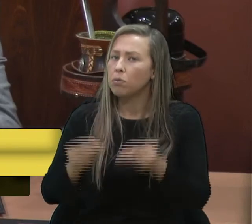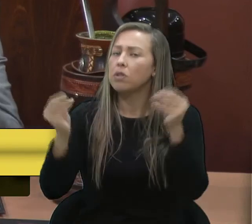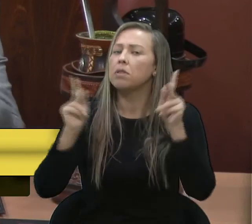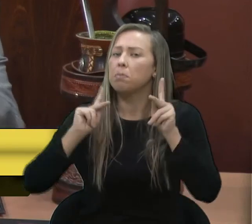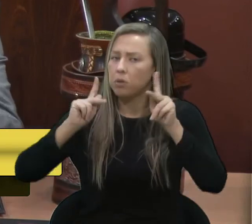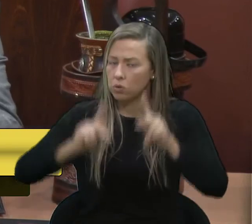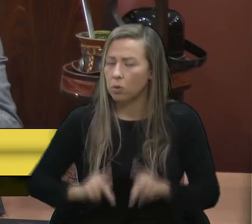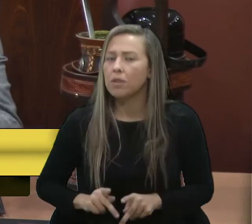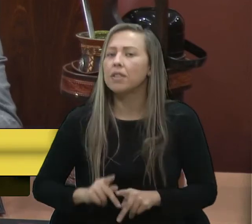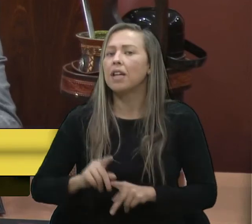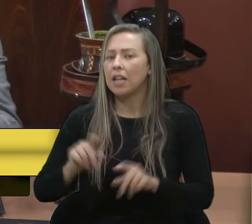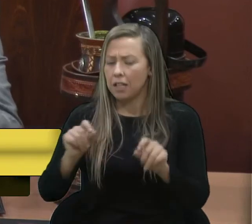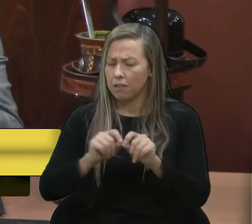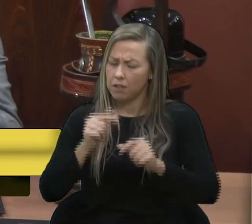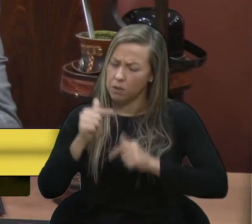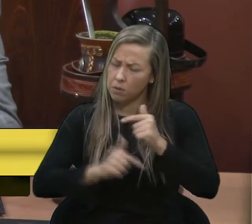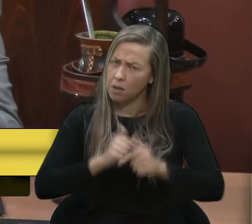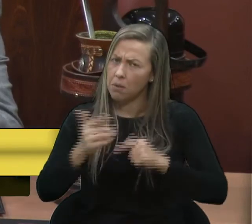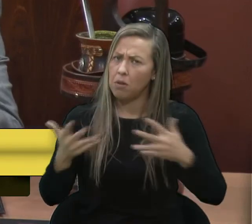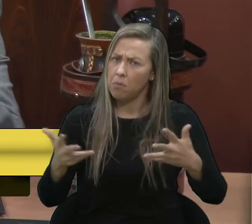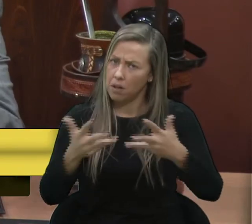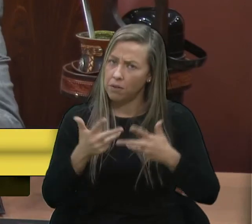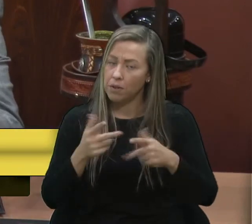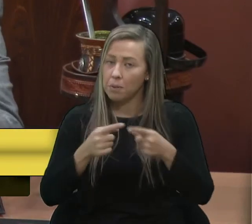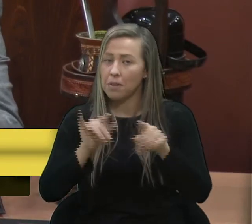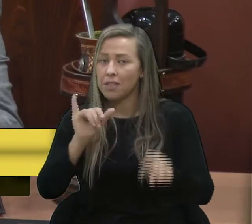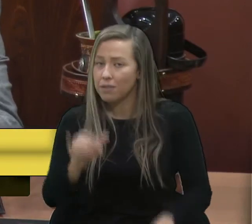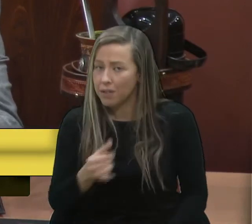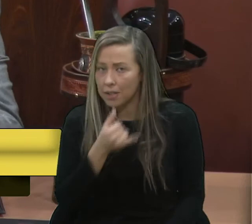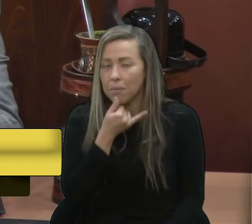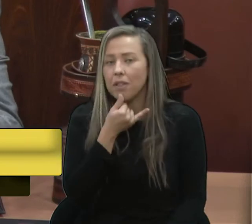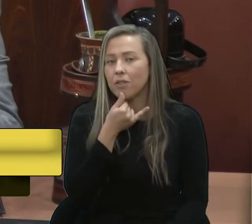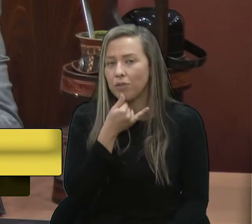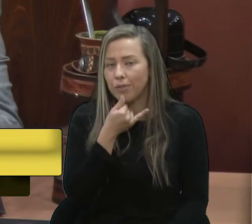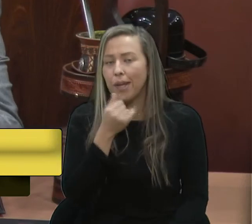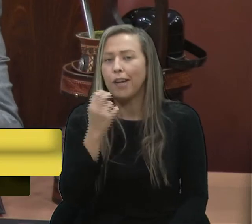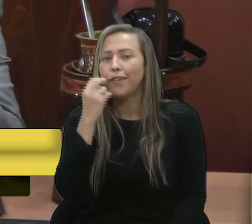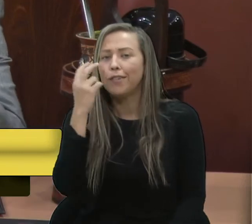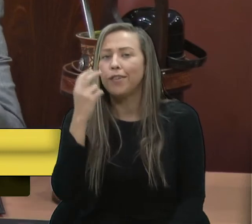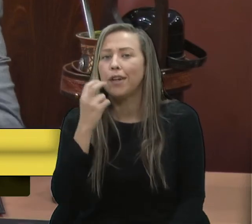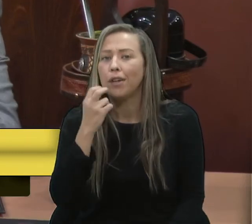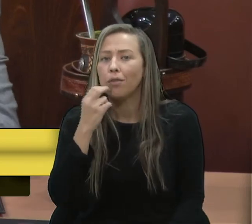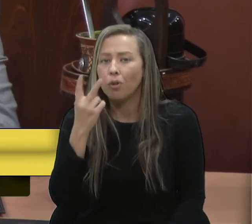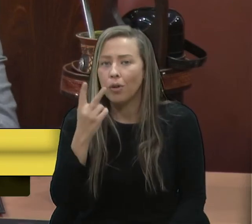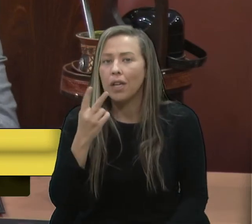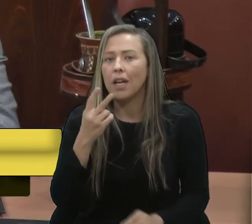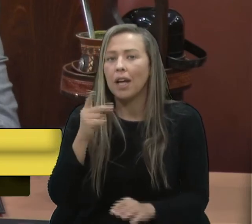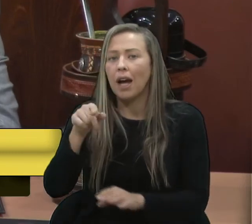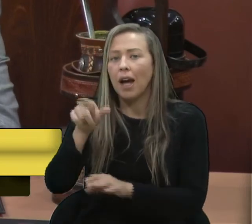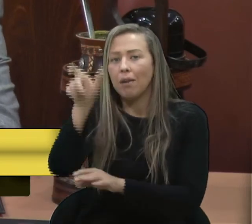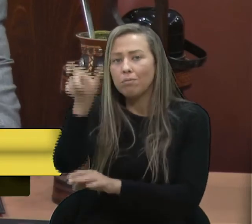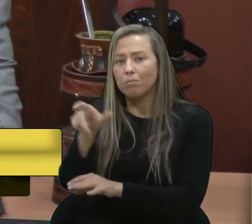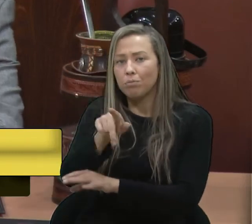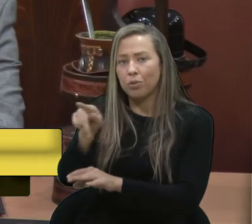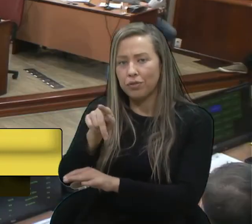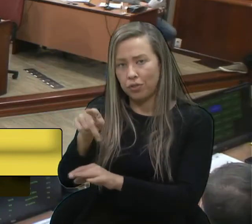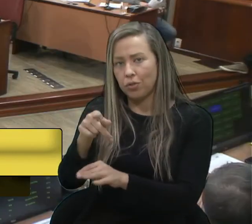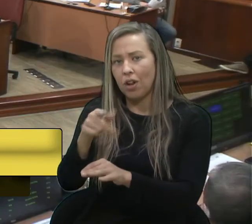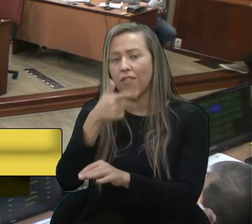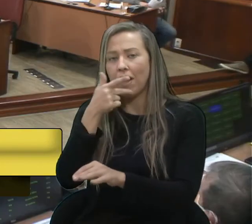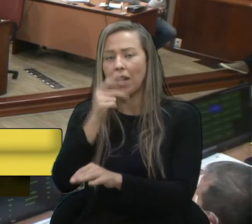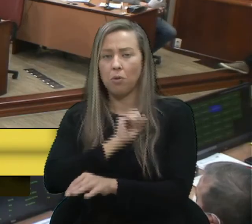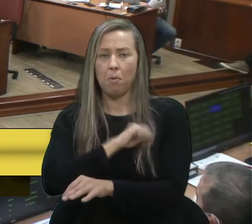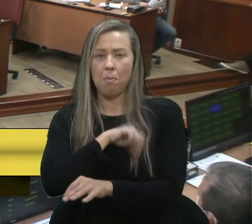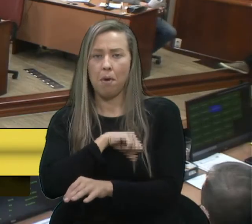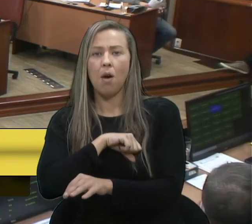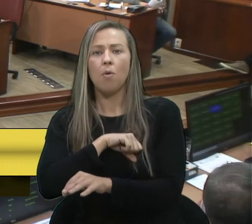excelência que têm feito um grande trabalho, mas infelizmente passam até situações vergonhosas como casos como esse. Muito obrigado. Com certeza, vereador